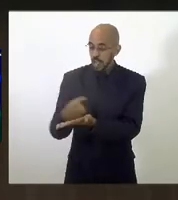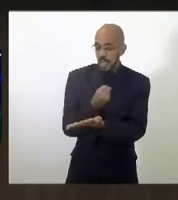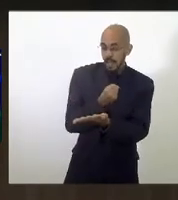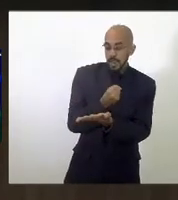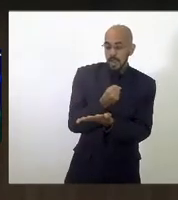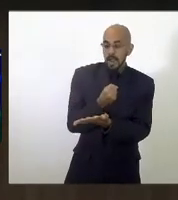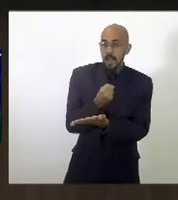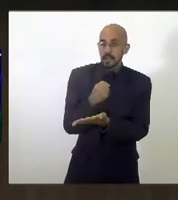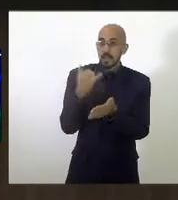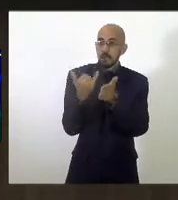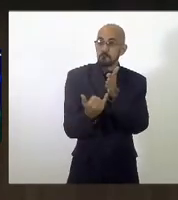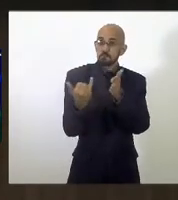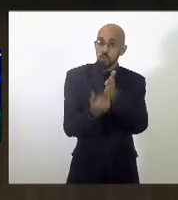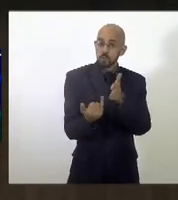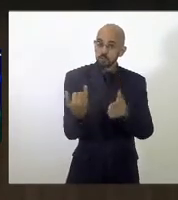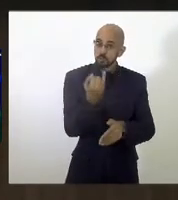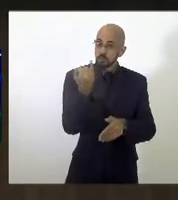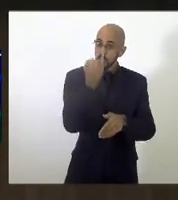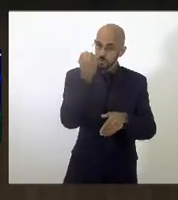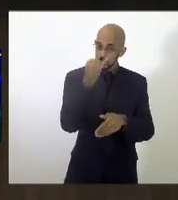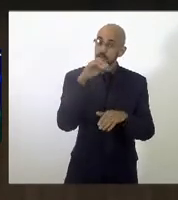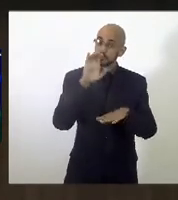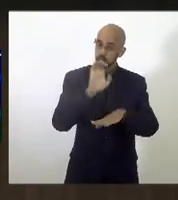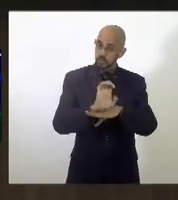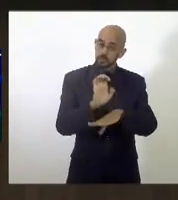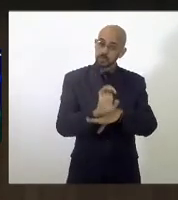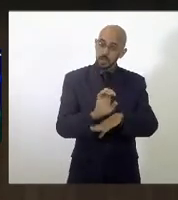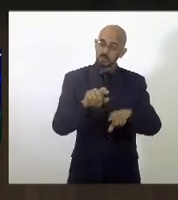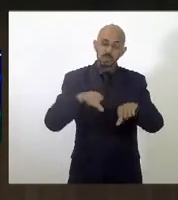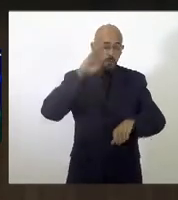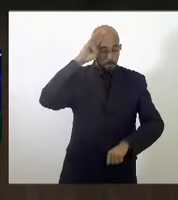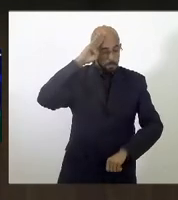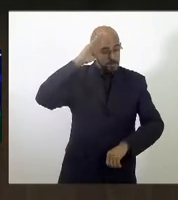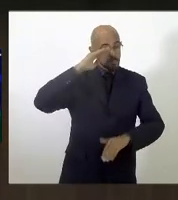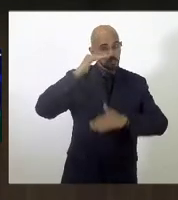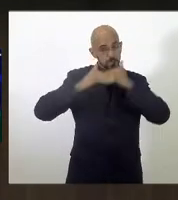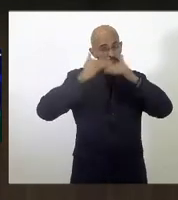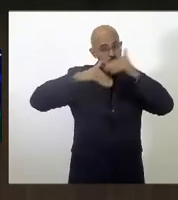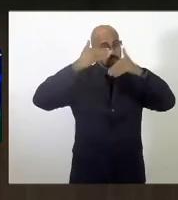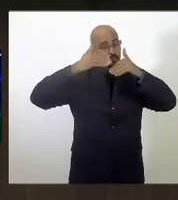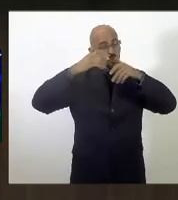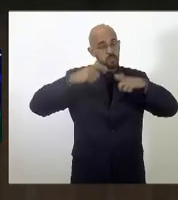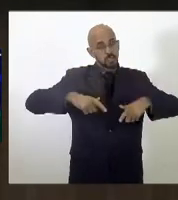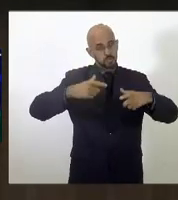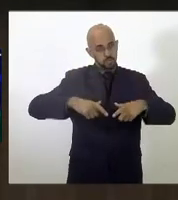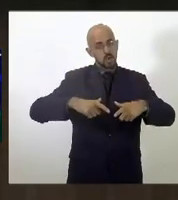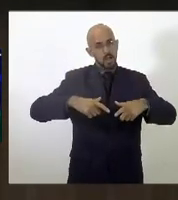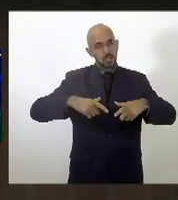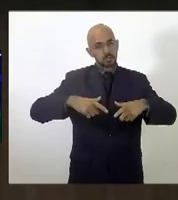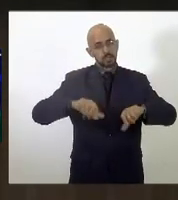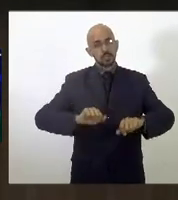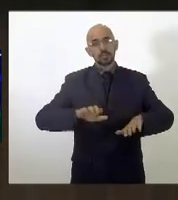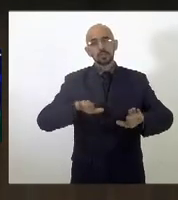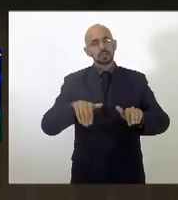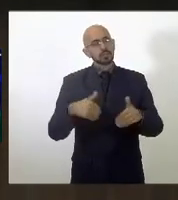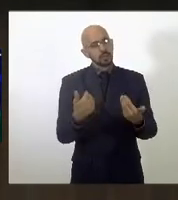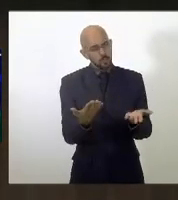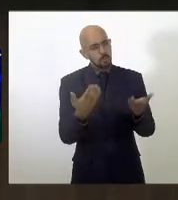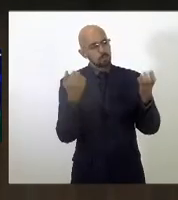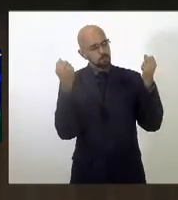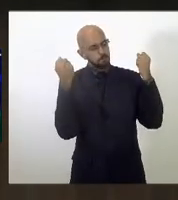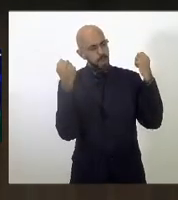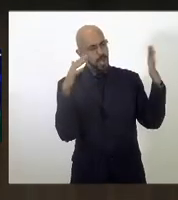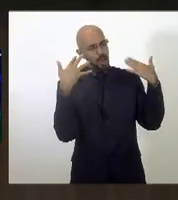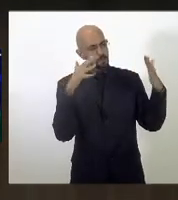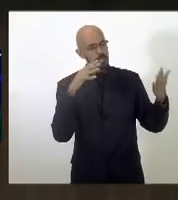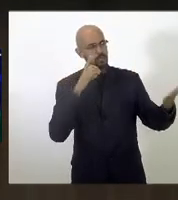importantes para o Estado e principalmente para a gente desenvolver essas regiões. Então, eu queria parabenizar mais uma vez